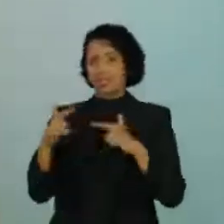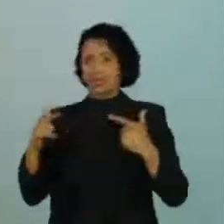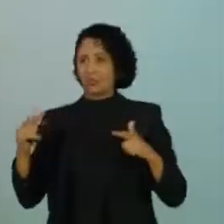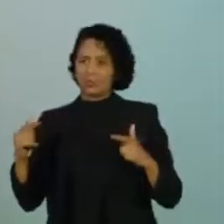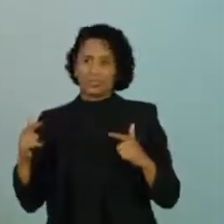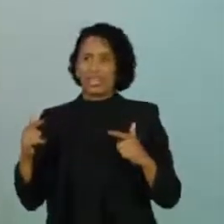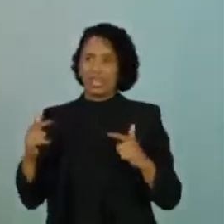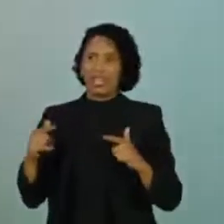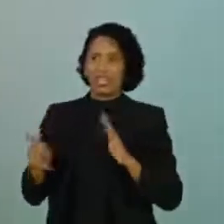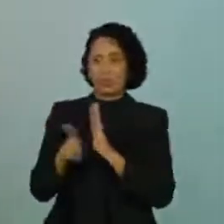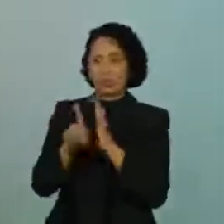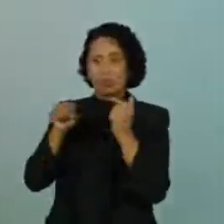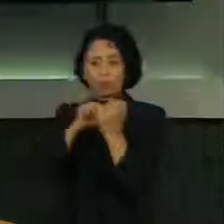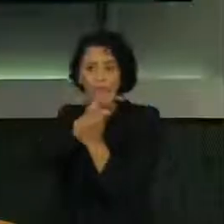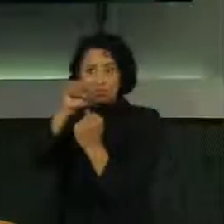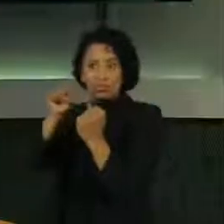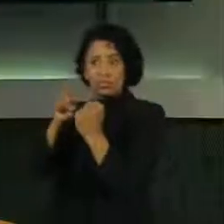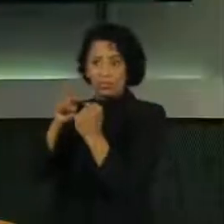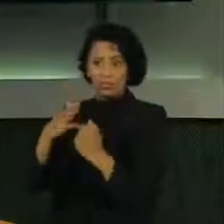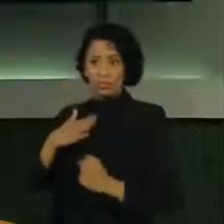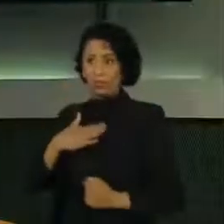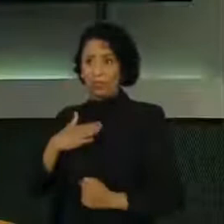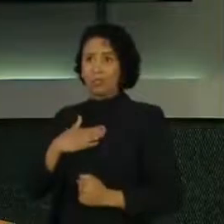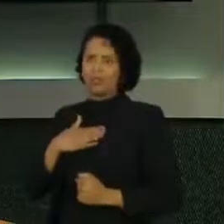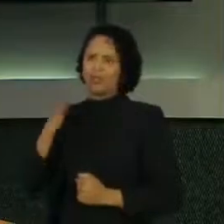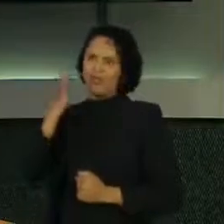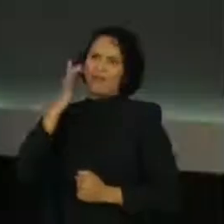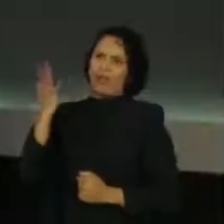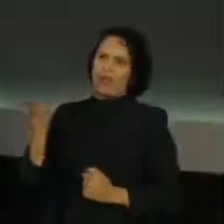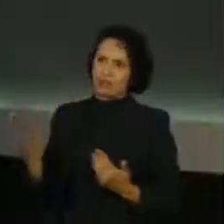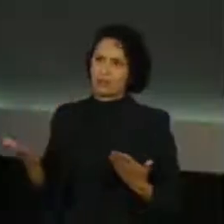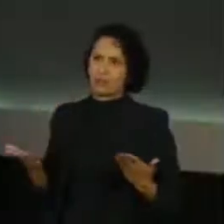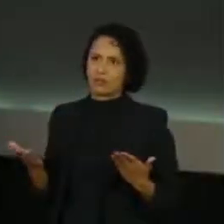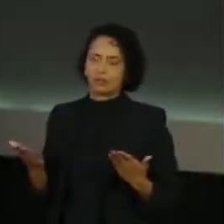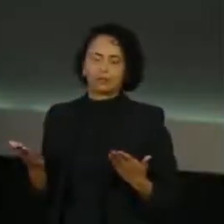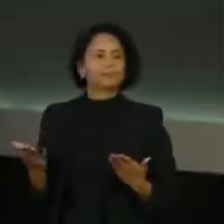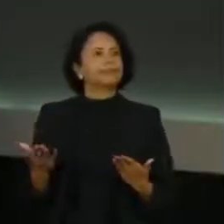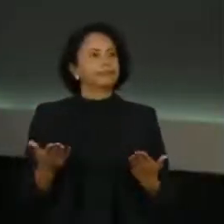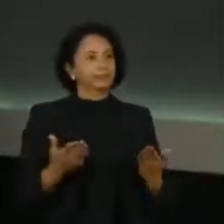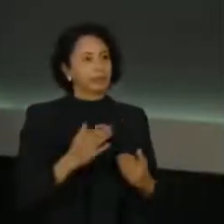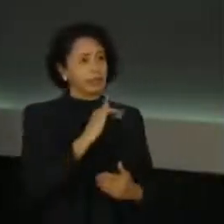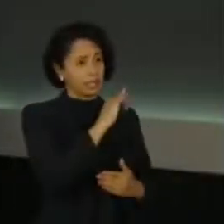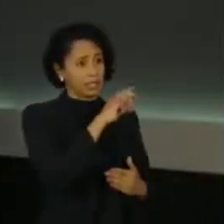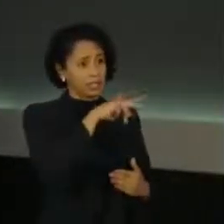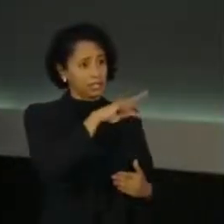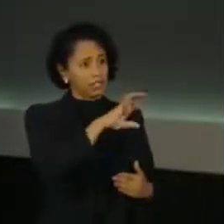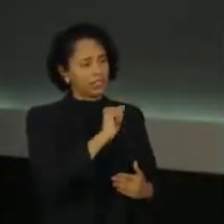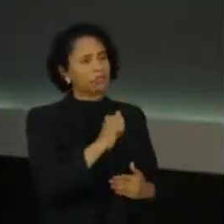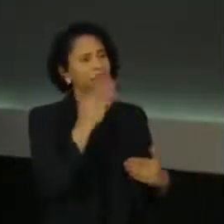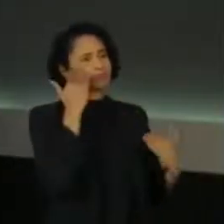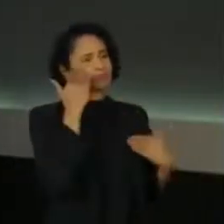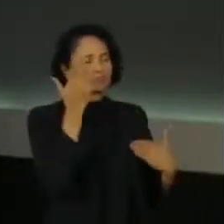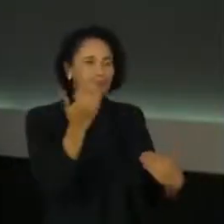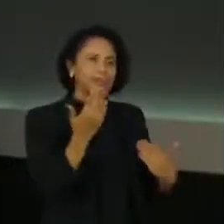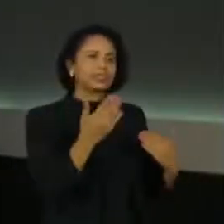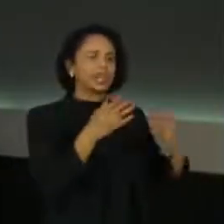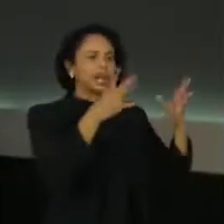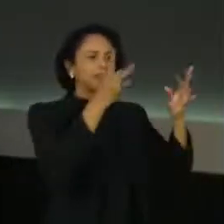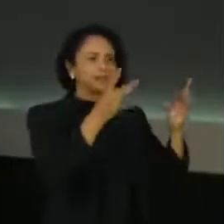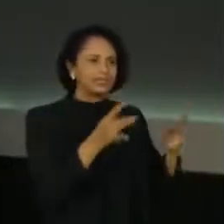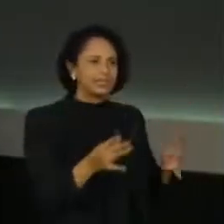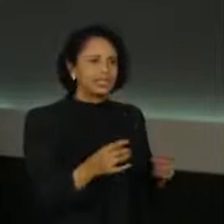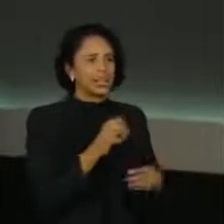para aqueles propósitos ideais, fica mais fácil. Cíntia Sena, muito obrigada pelas dicas, uma ótima